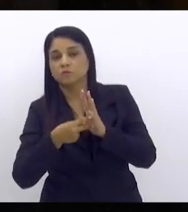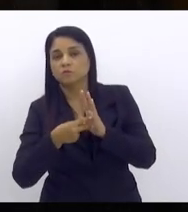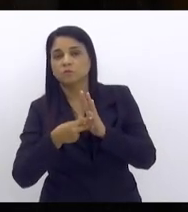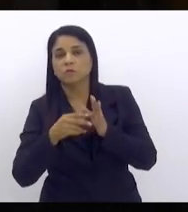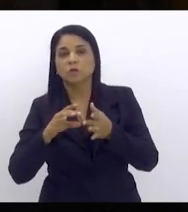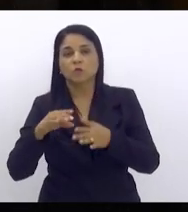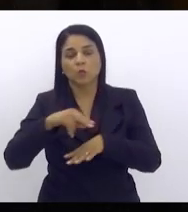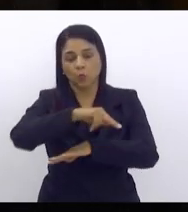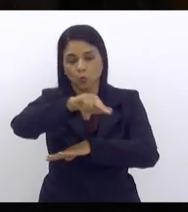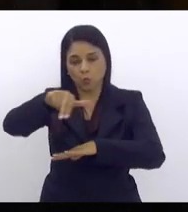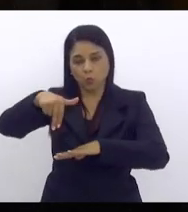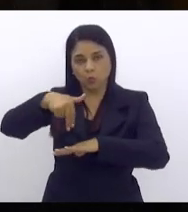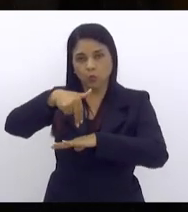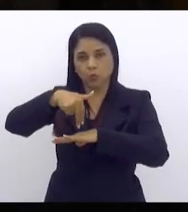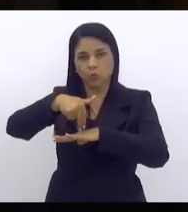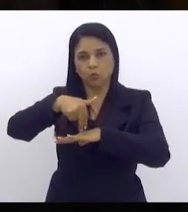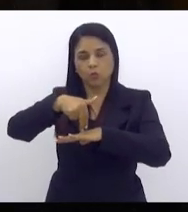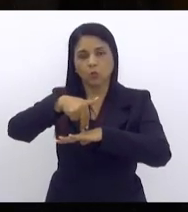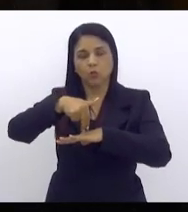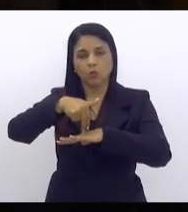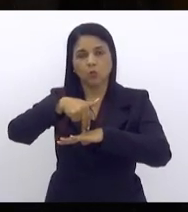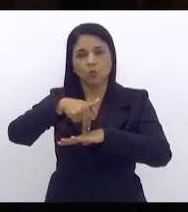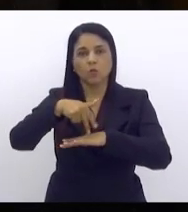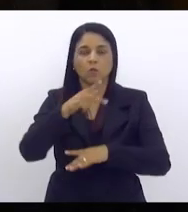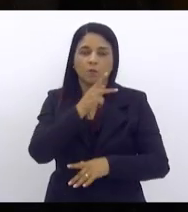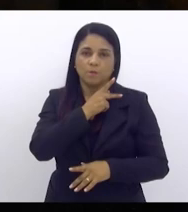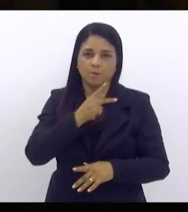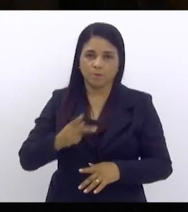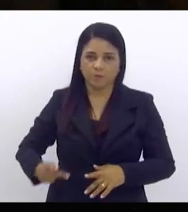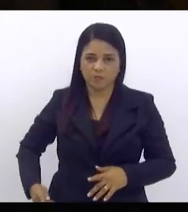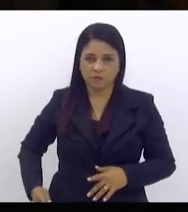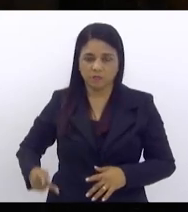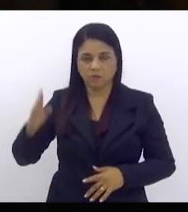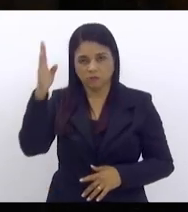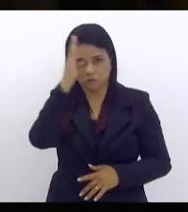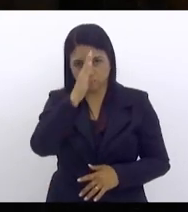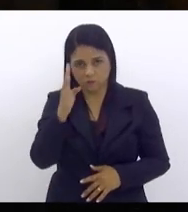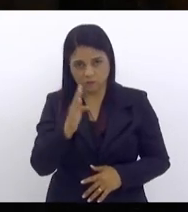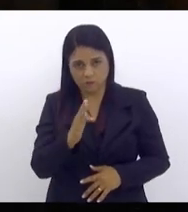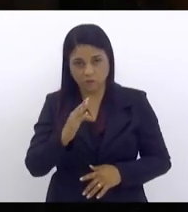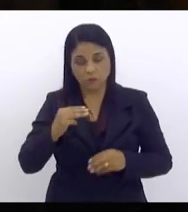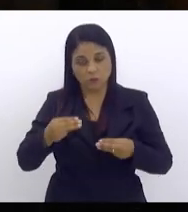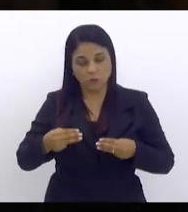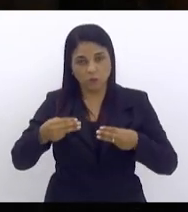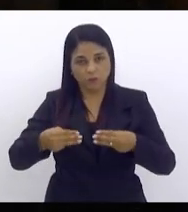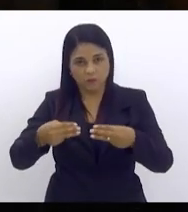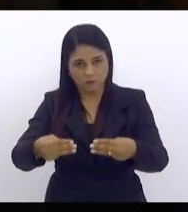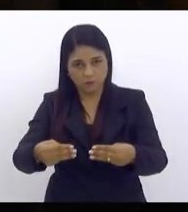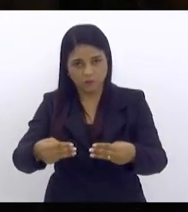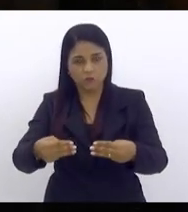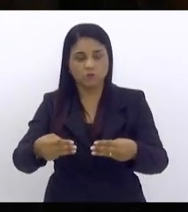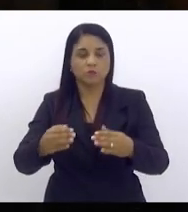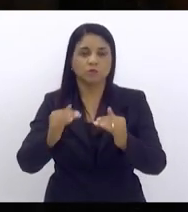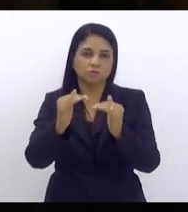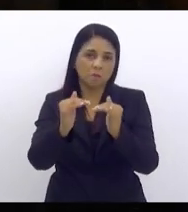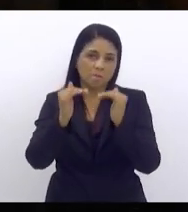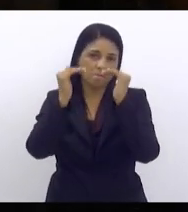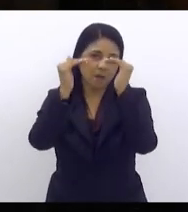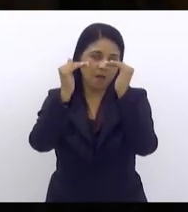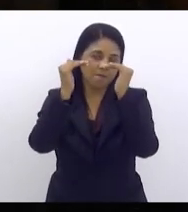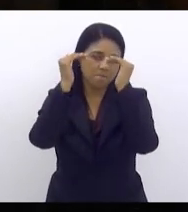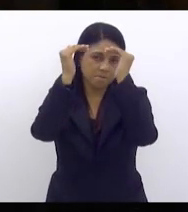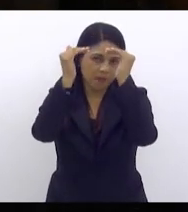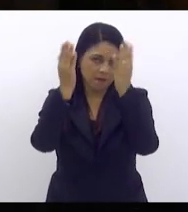União, do Presidente da República e seus ministros de Estados, de suas autarquias e